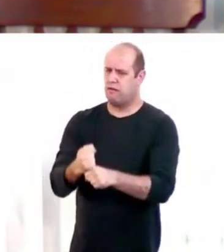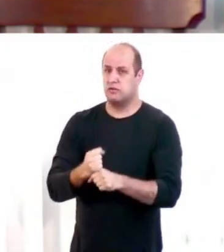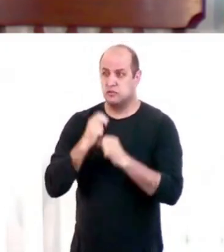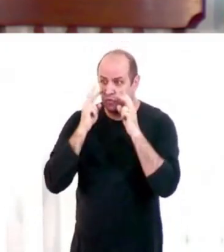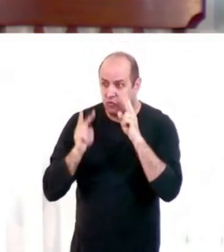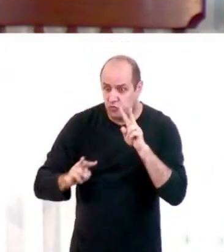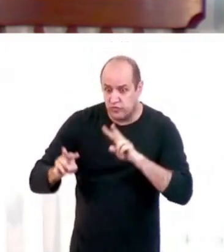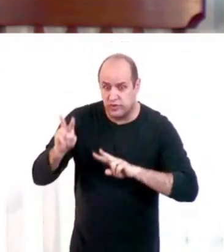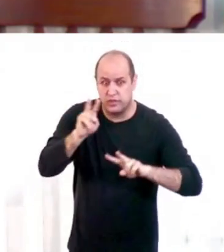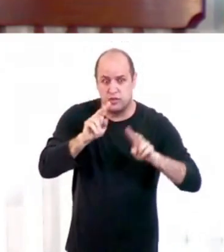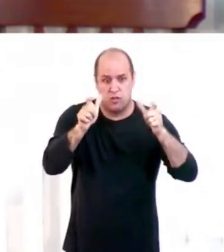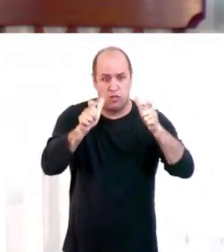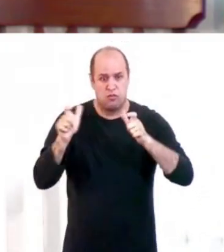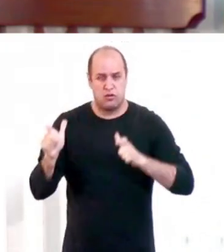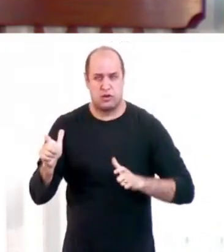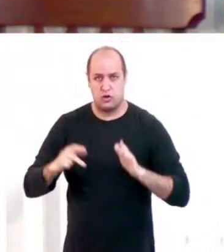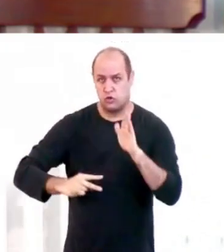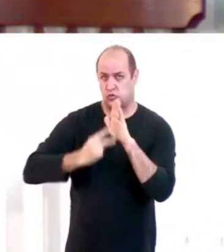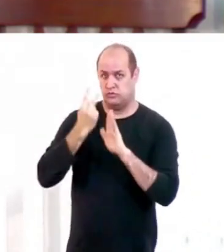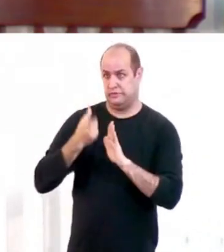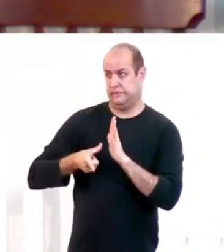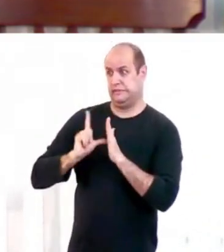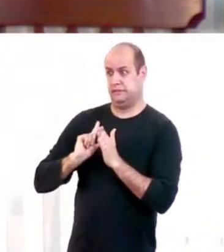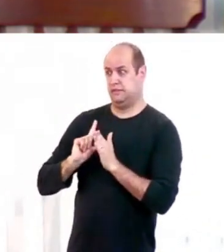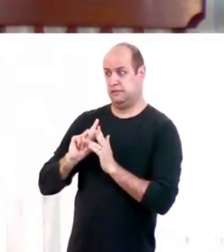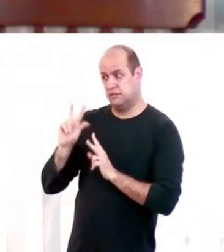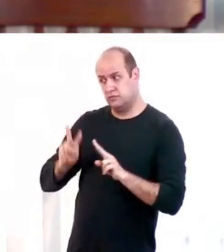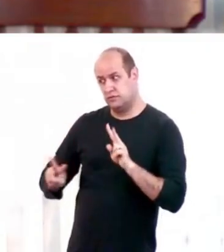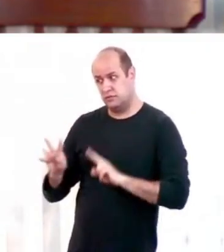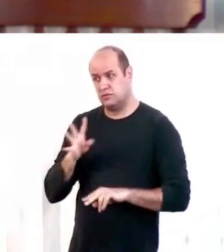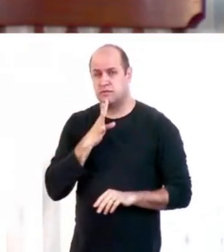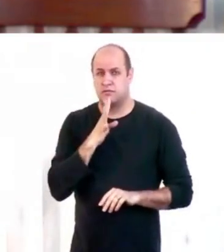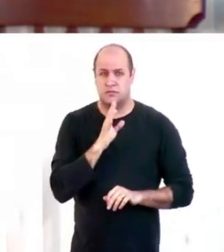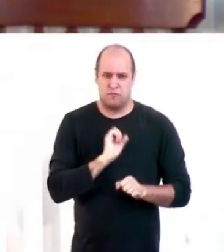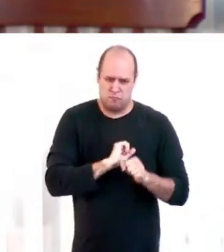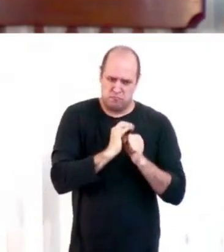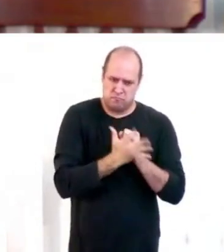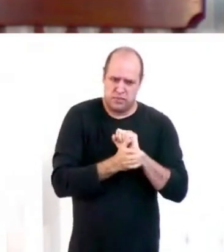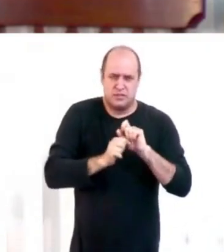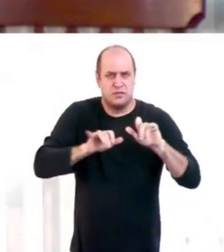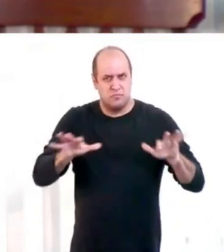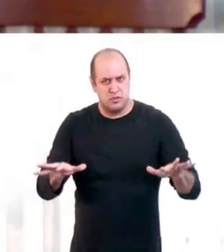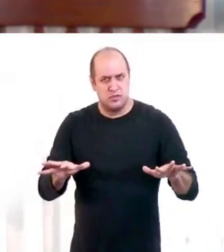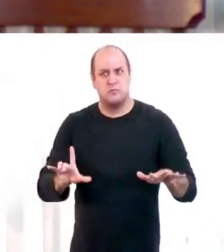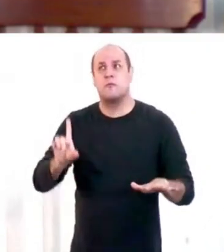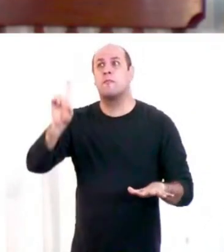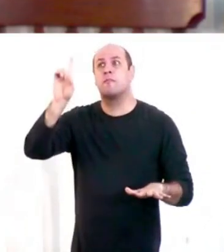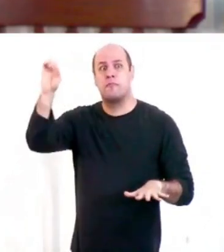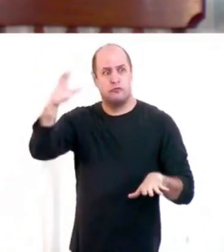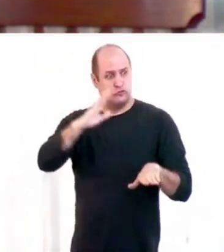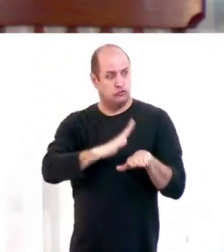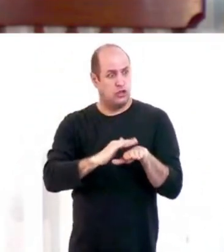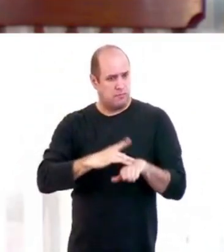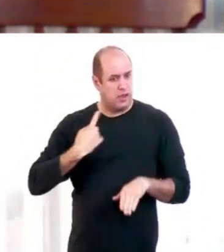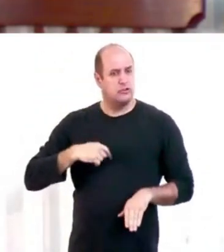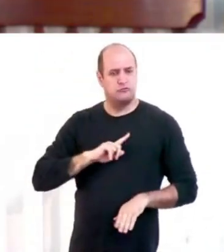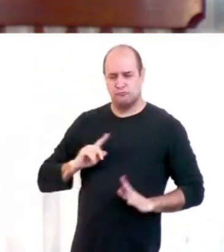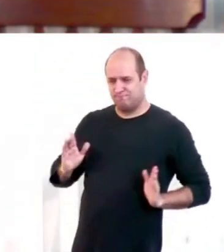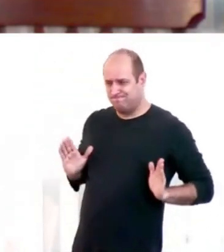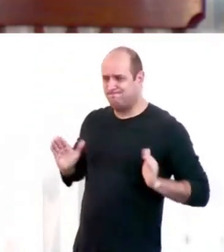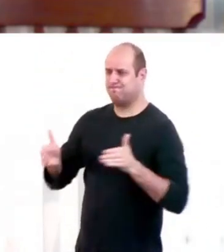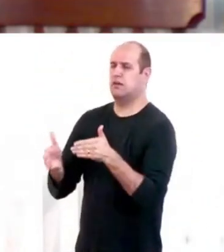2 vezes antes. No momento de pandemia, mesmo assim Deus abriu as portas e chegamos ali com